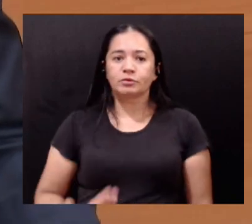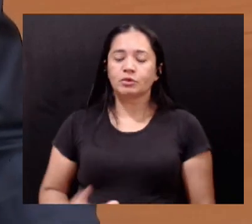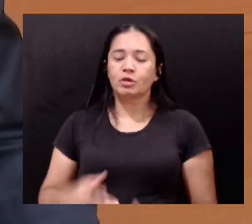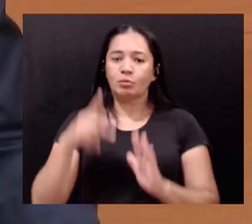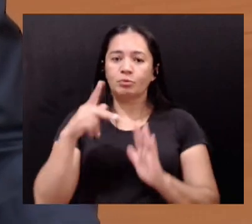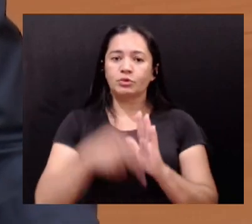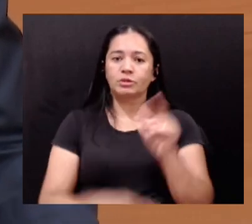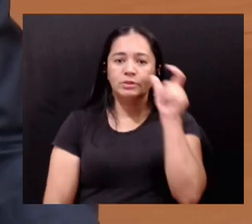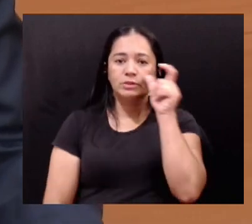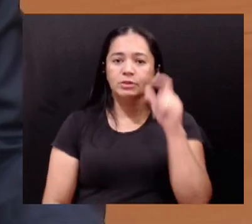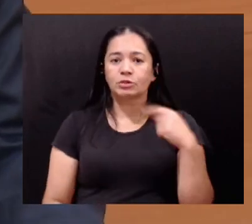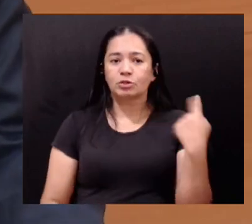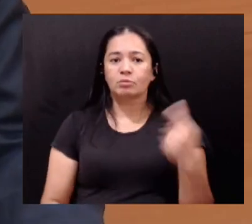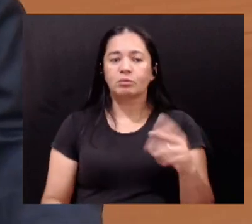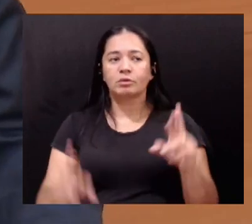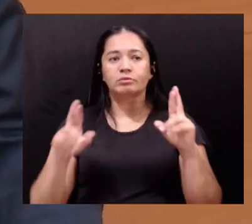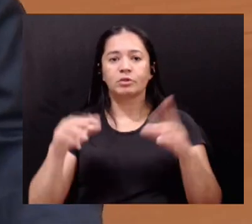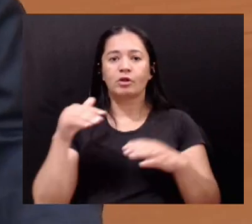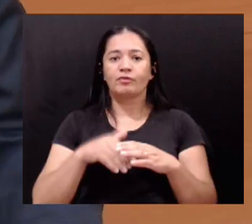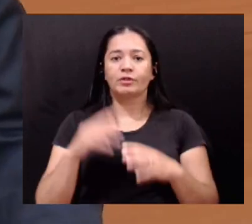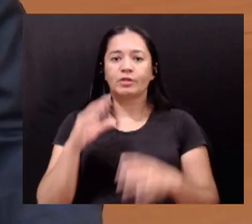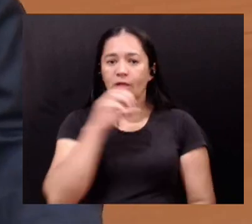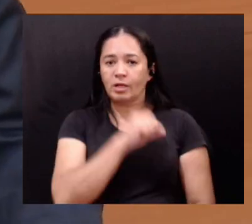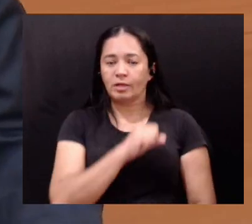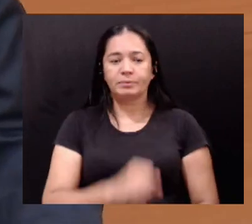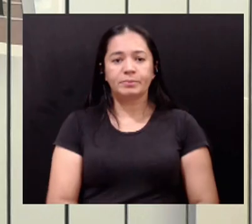votado o quanto antes no plenário da Casa.